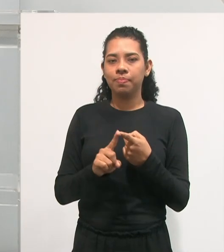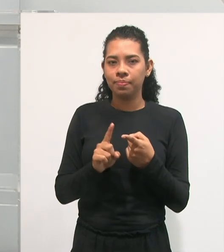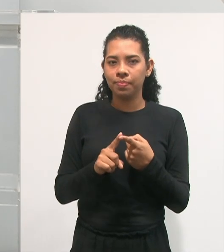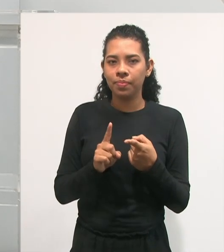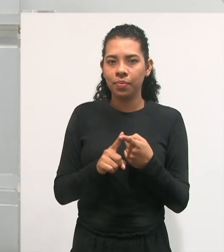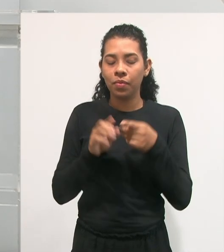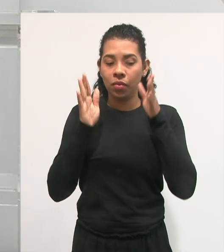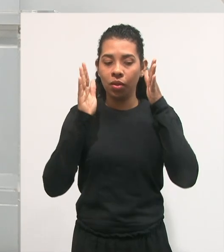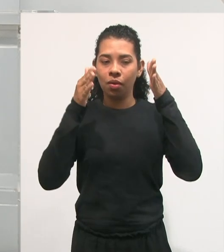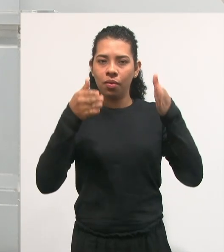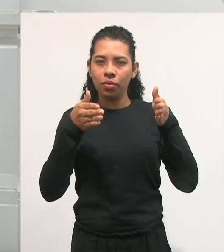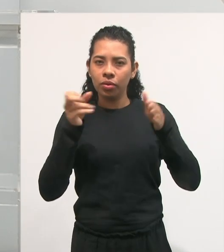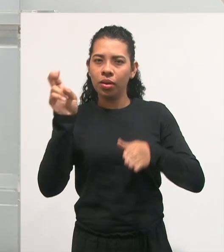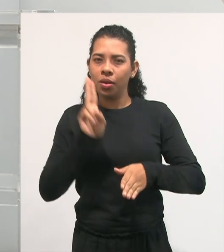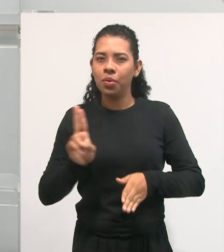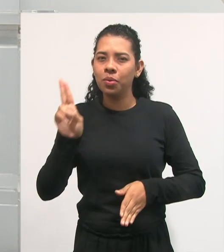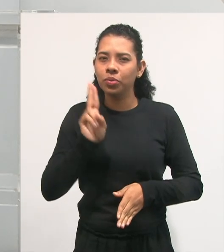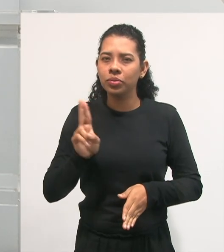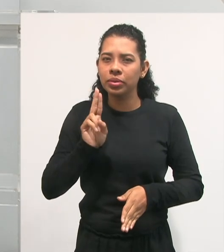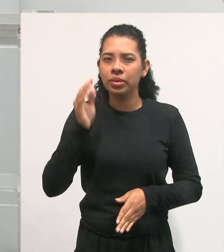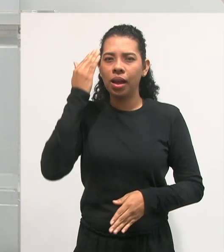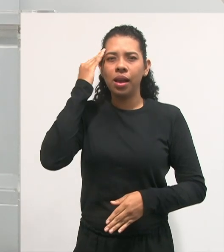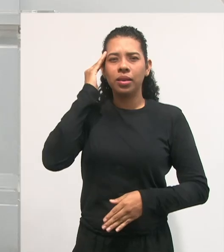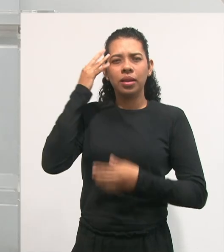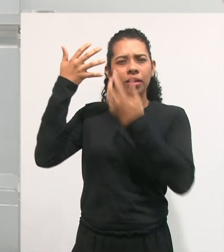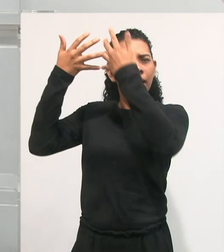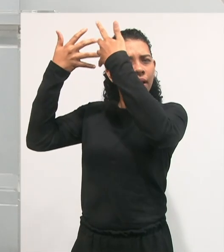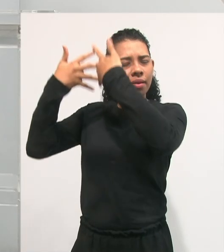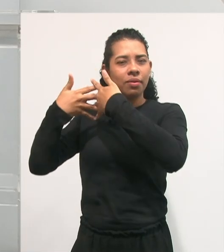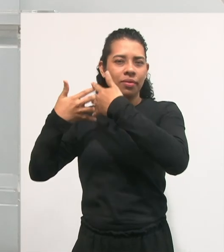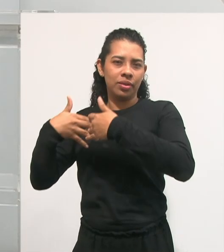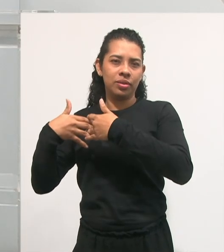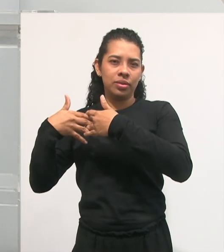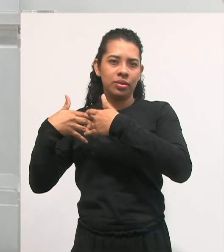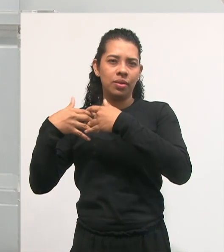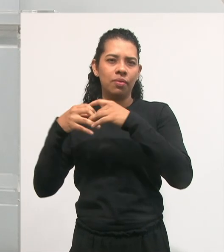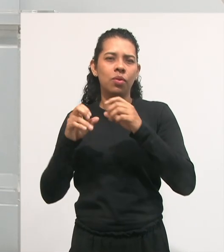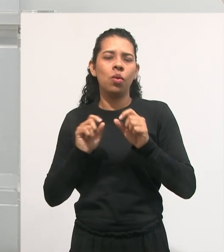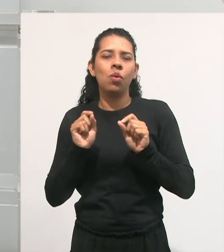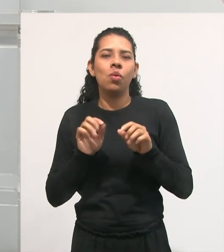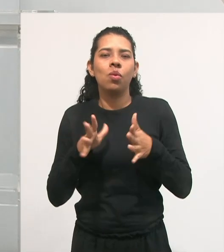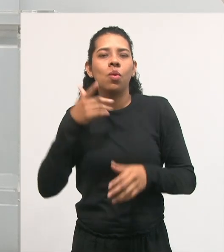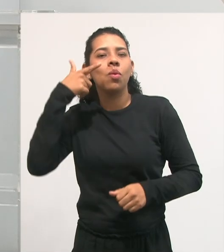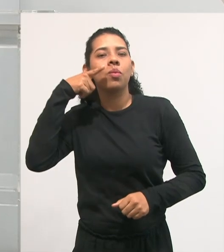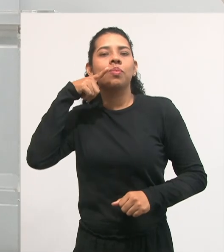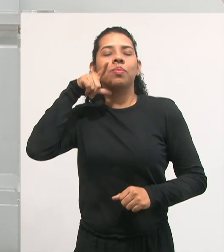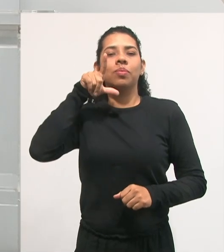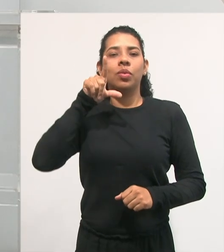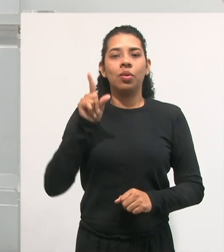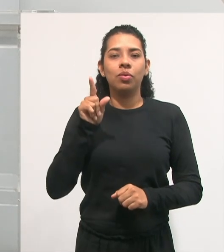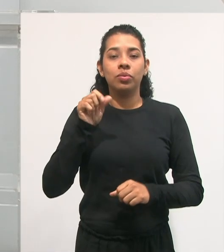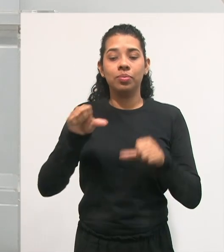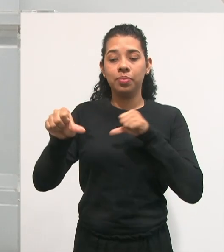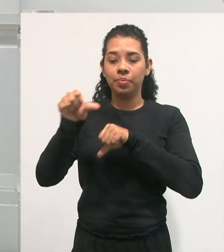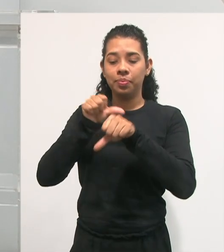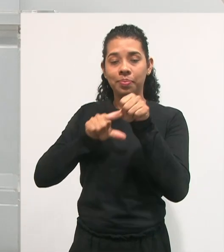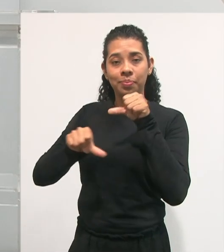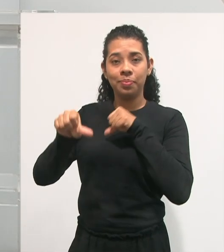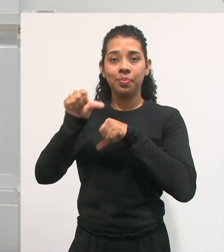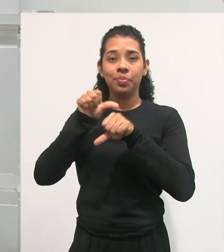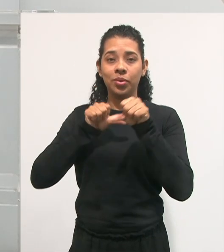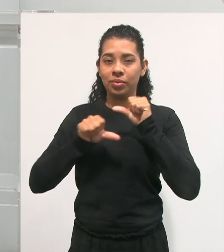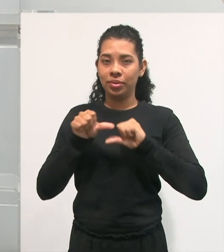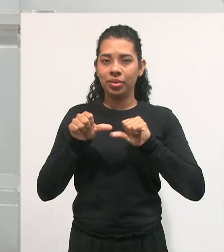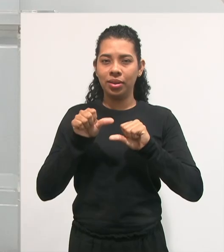ele precisa fazer um uso crítico, autoral, em que ele consiga tanto modificar a